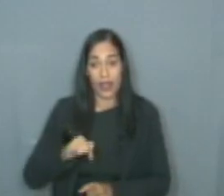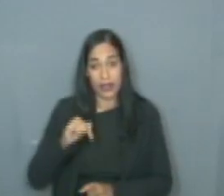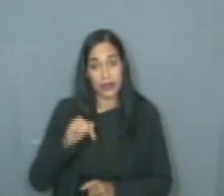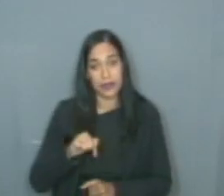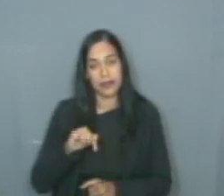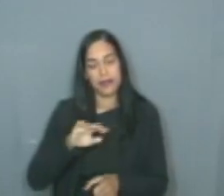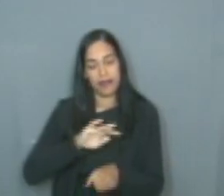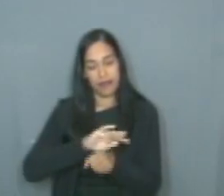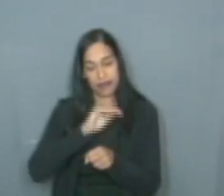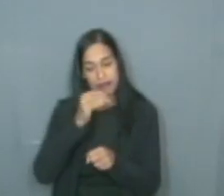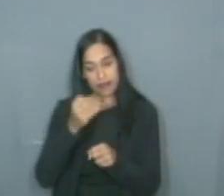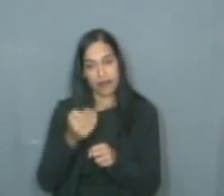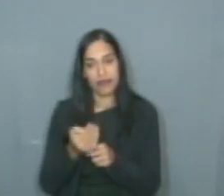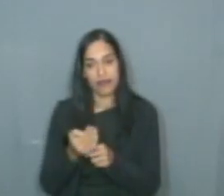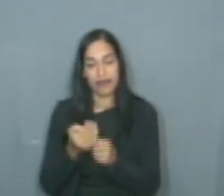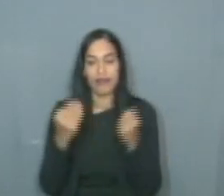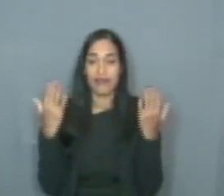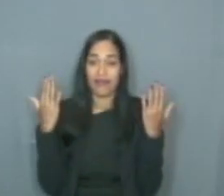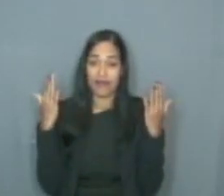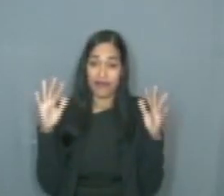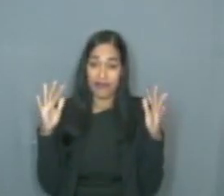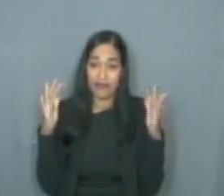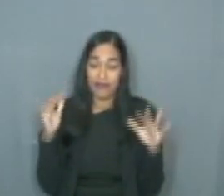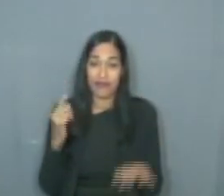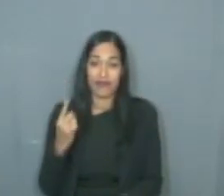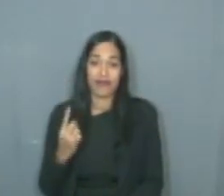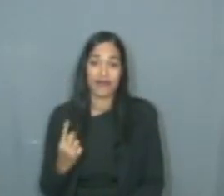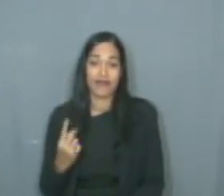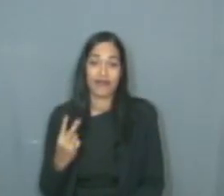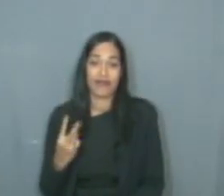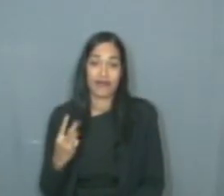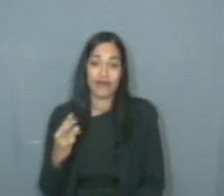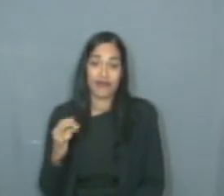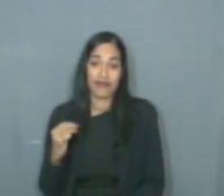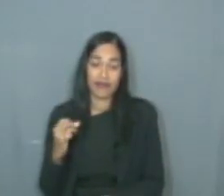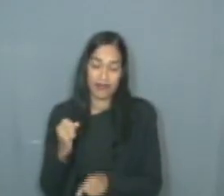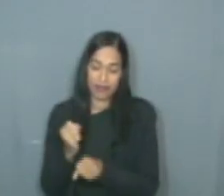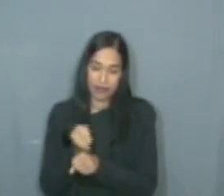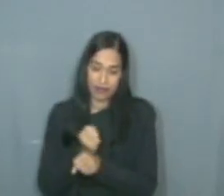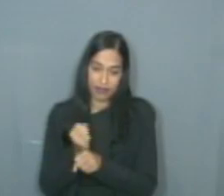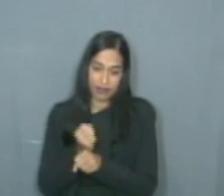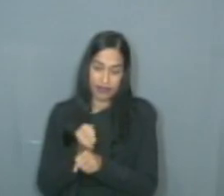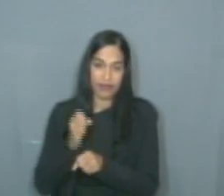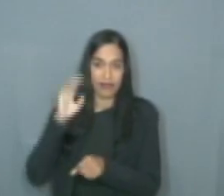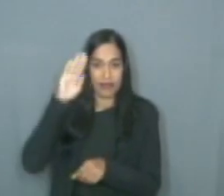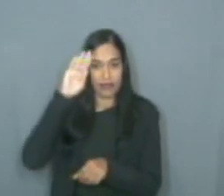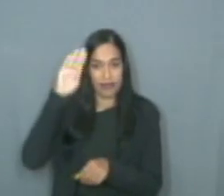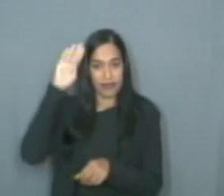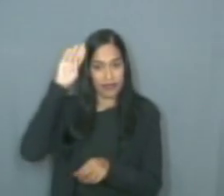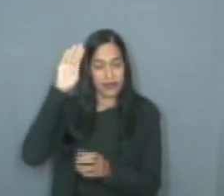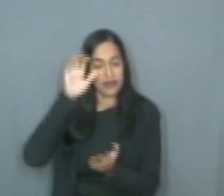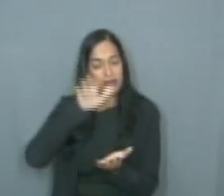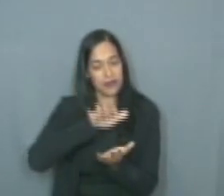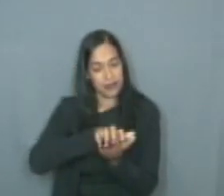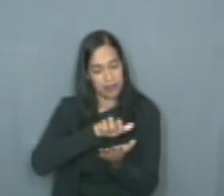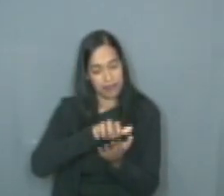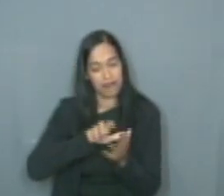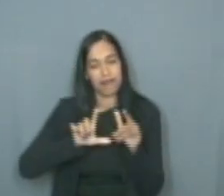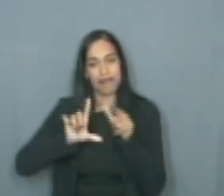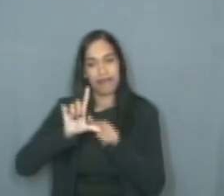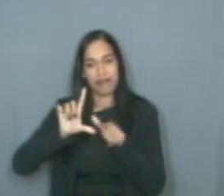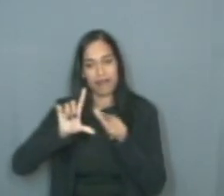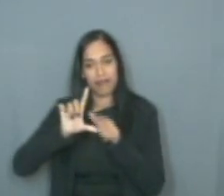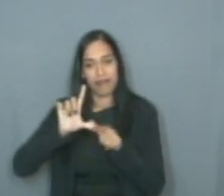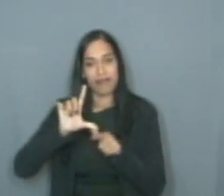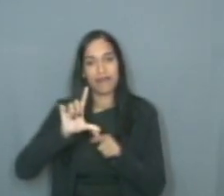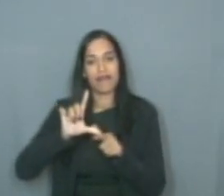casa, um aplauso para os 120 anos da Academia Pernambucana de Letras,